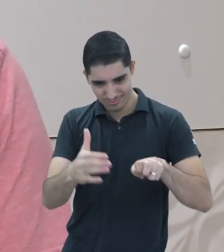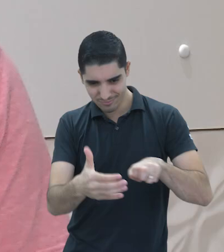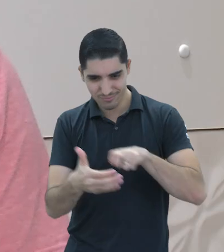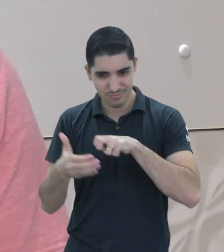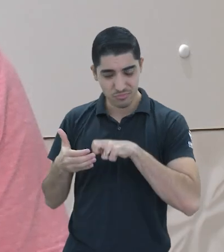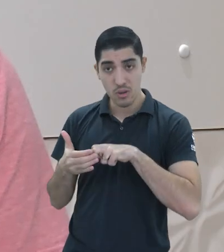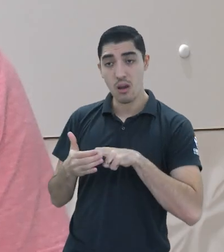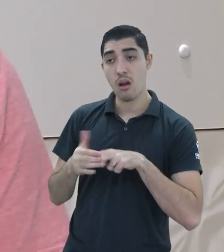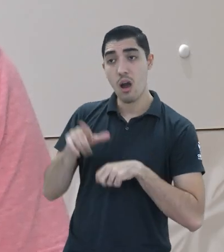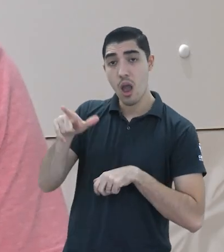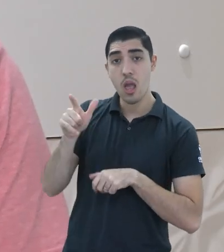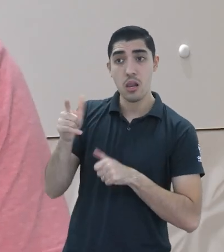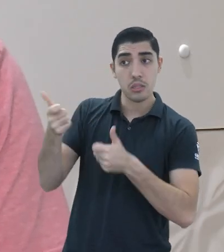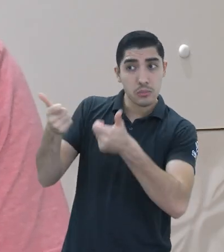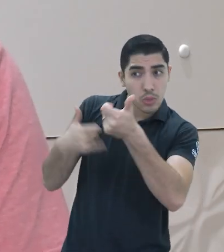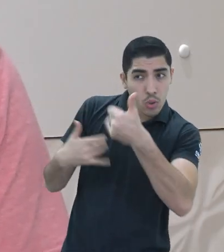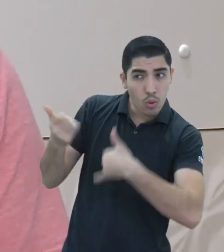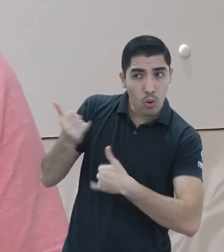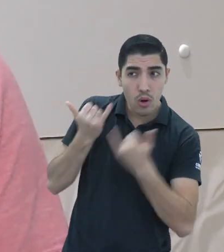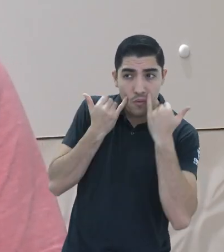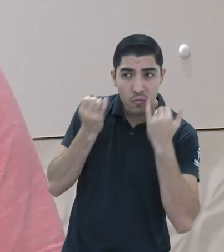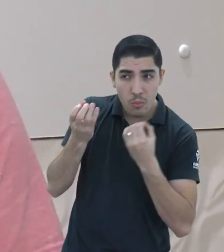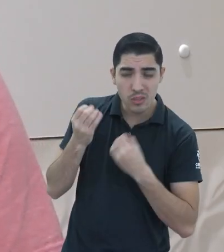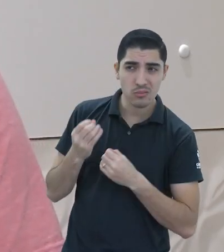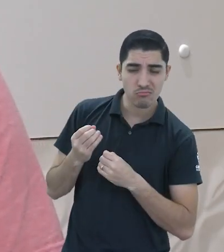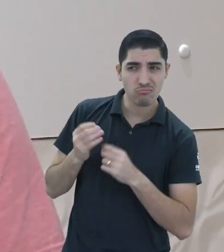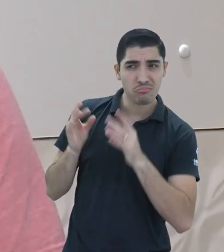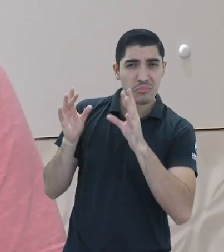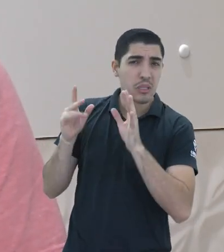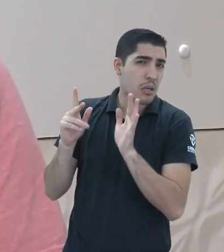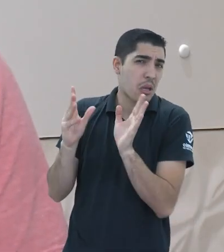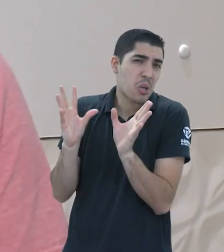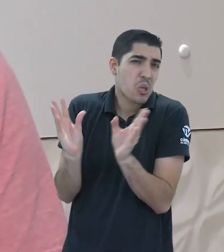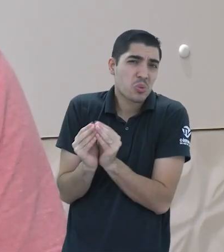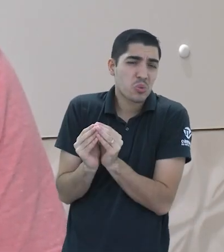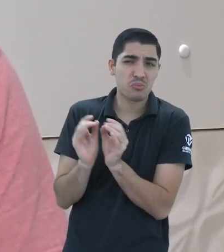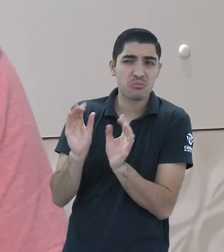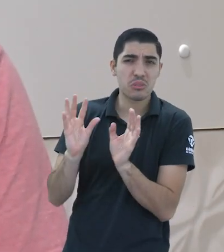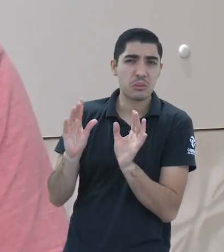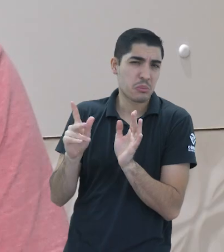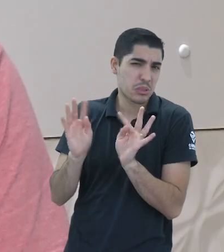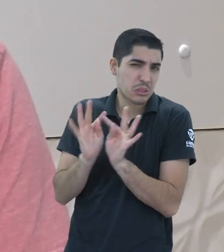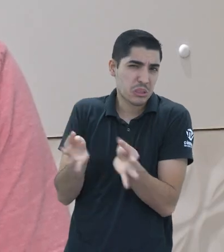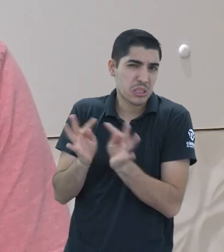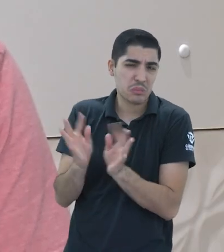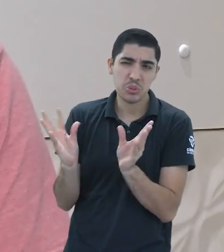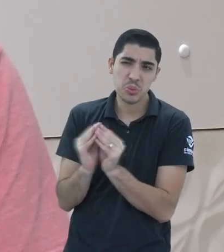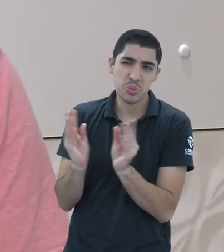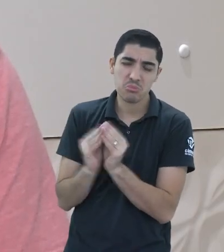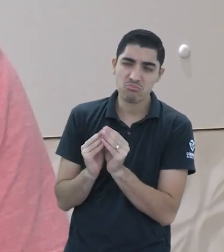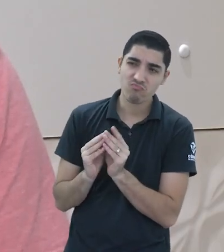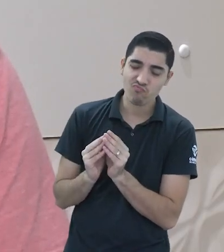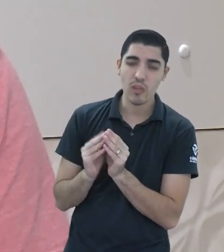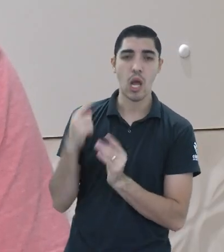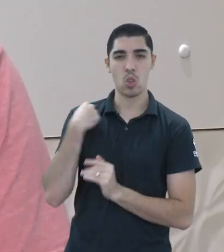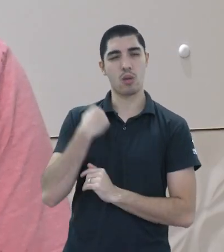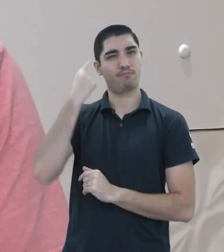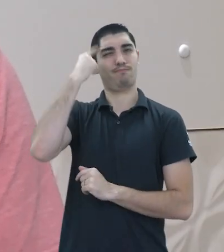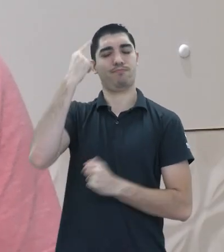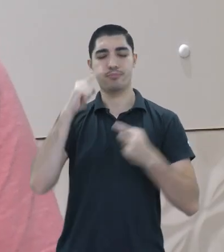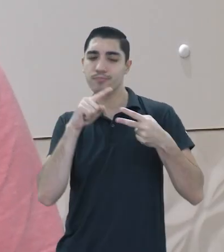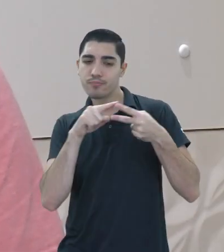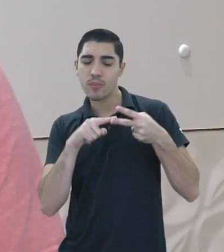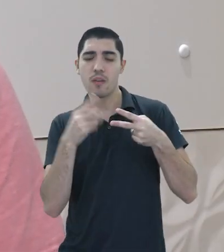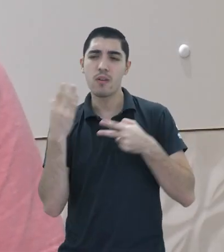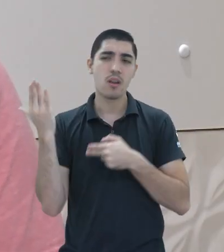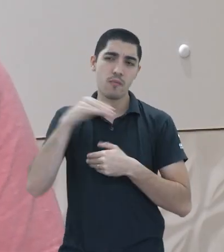Então passaram algumas informações pra gente, mas a gente quis procurar um especialista para saber até se tinha alguma possibilidade de